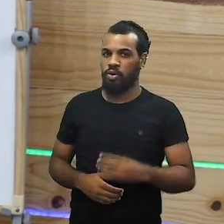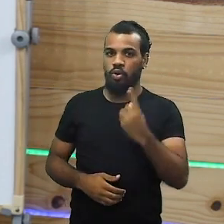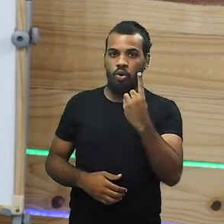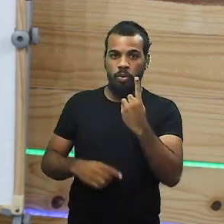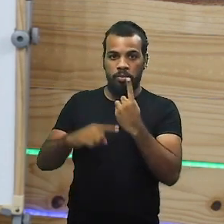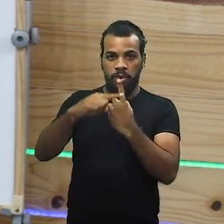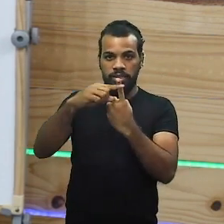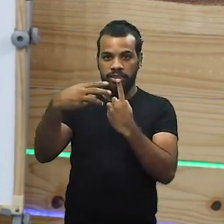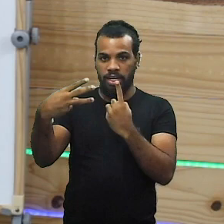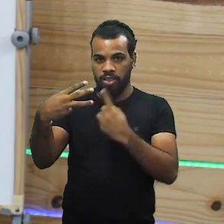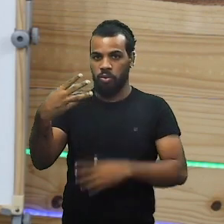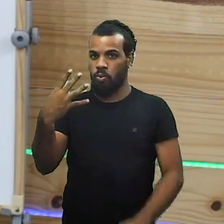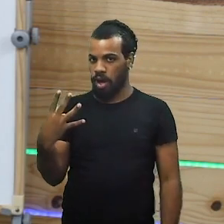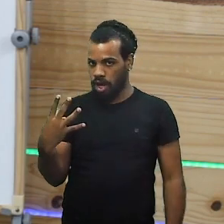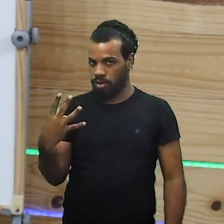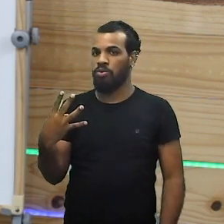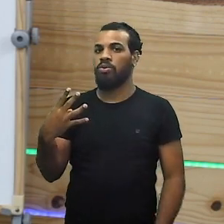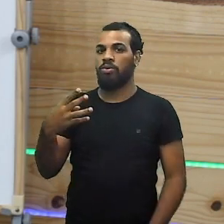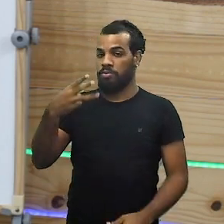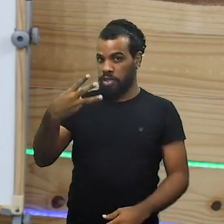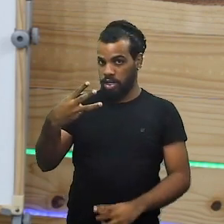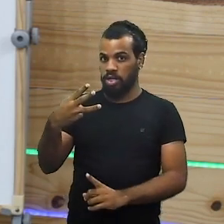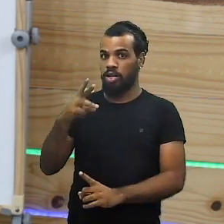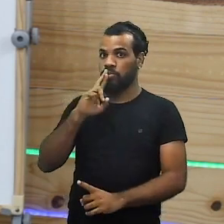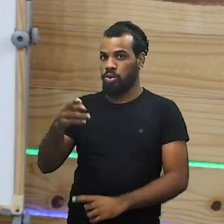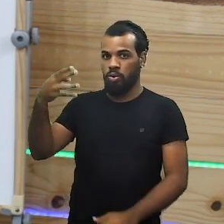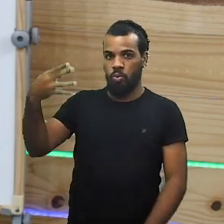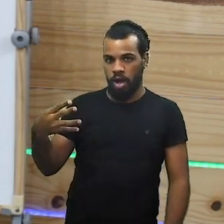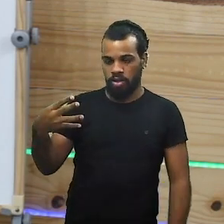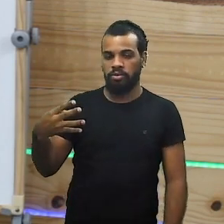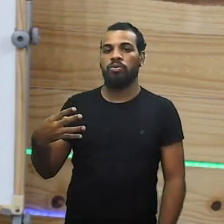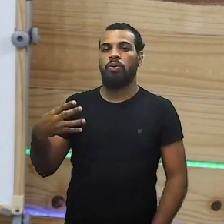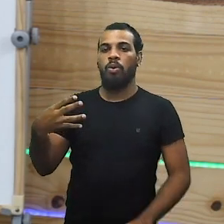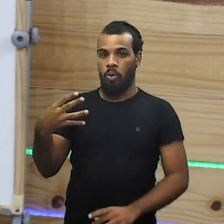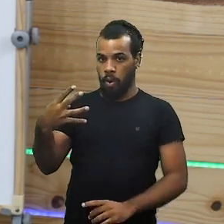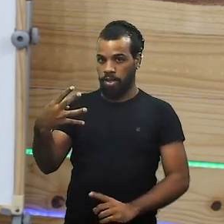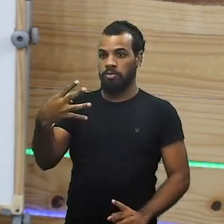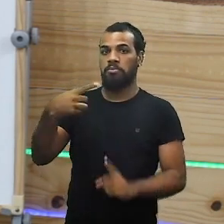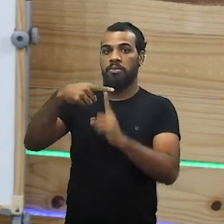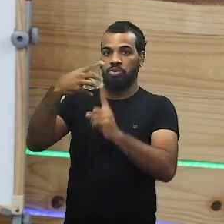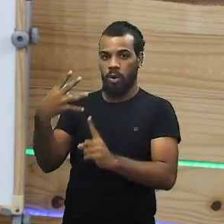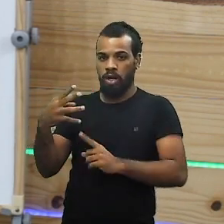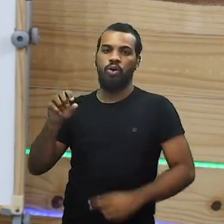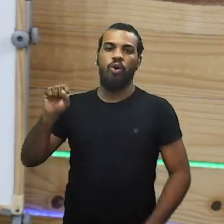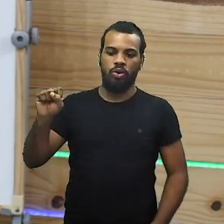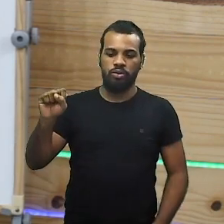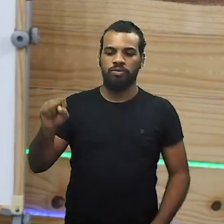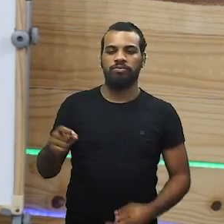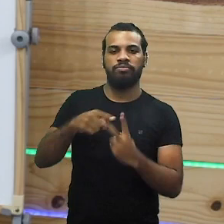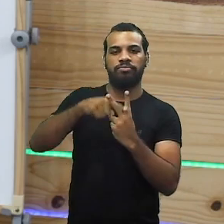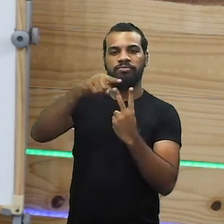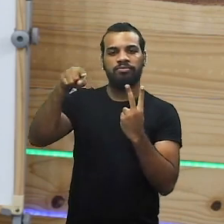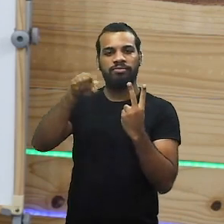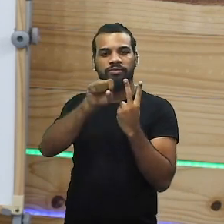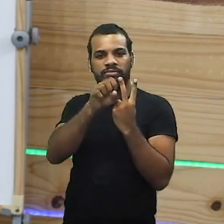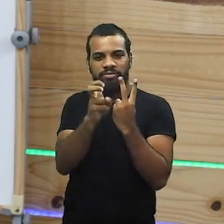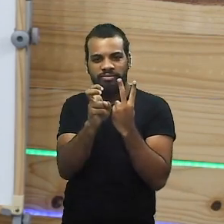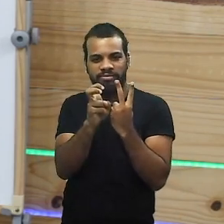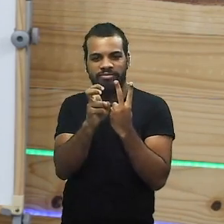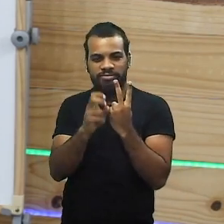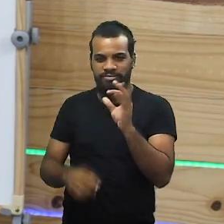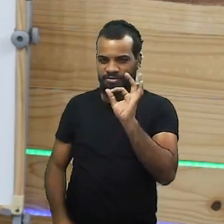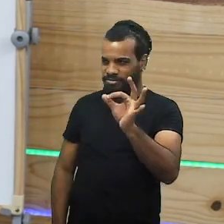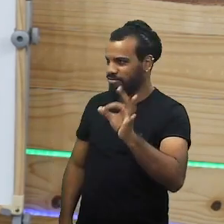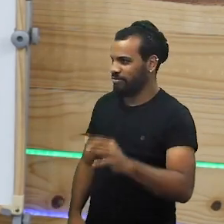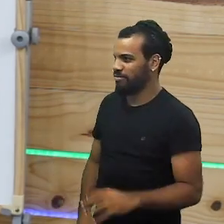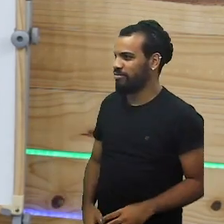3, 4. Com 4, 8. Olha que legal. Raiz quadrada do número 85.